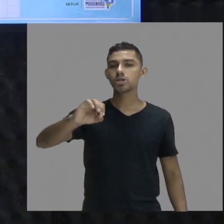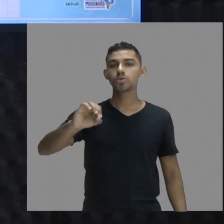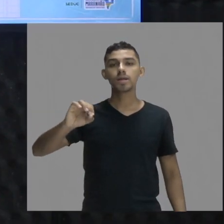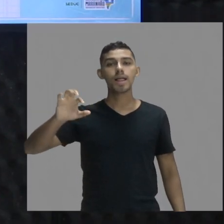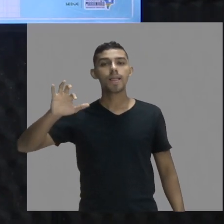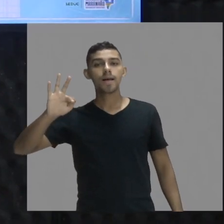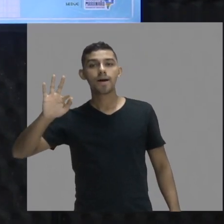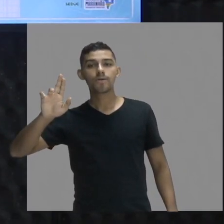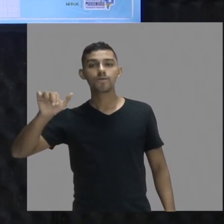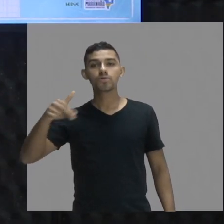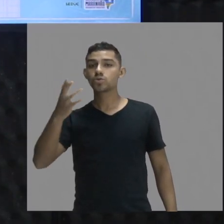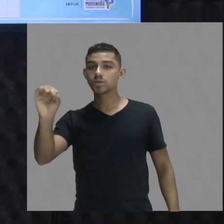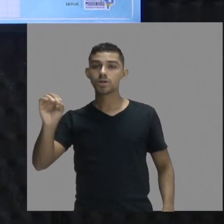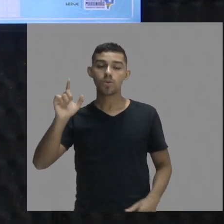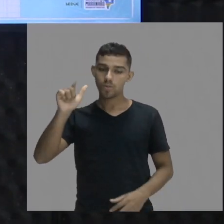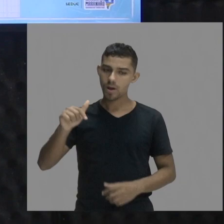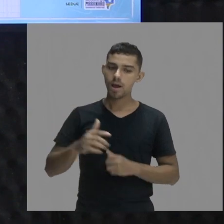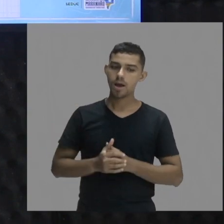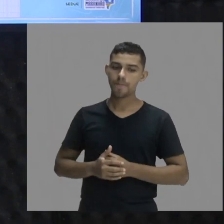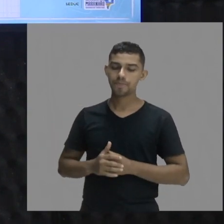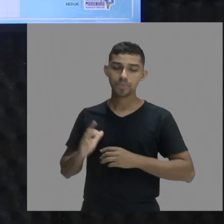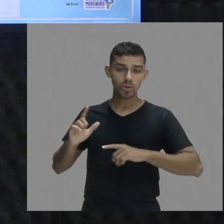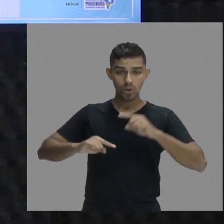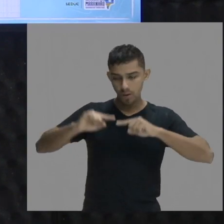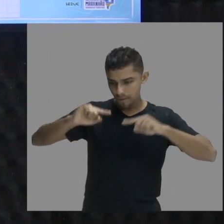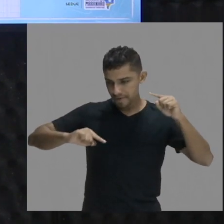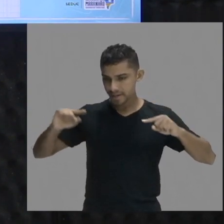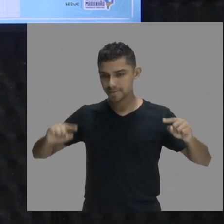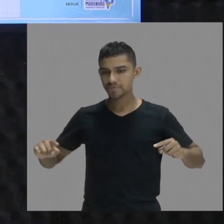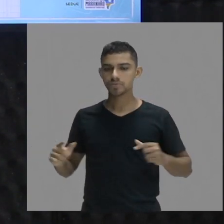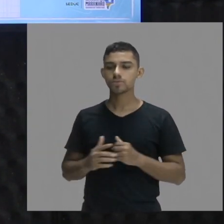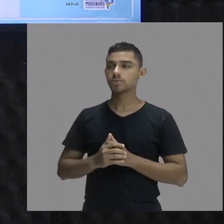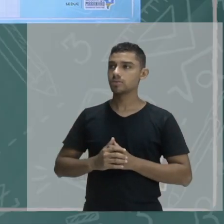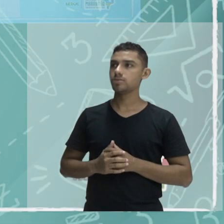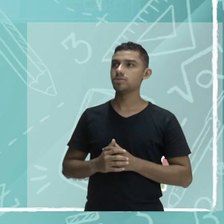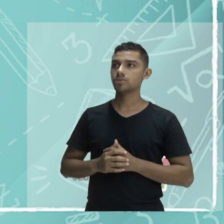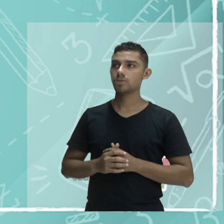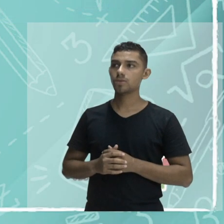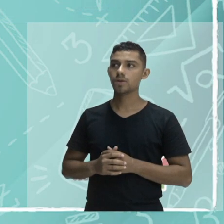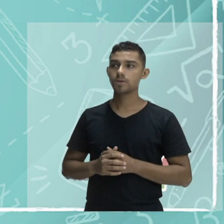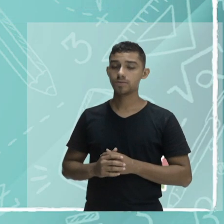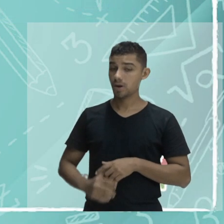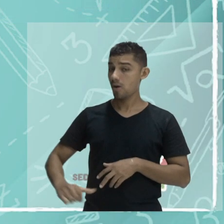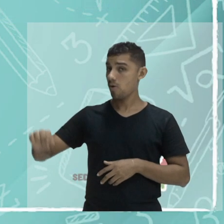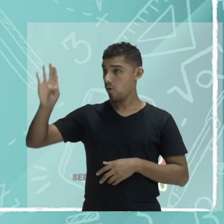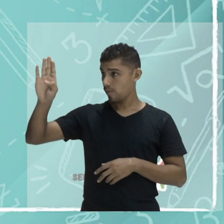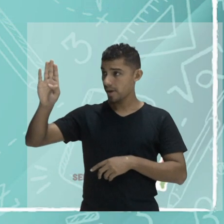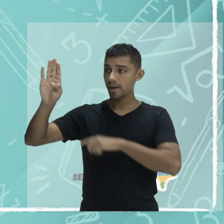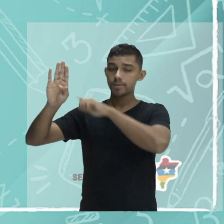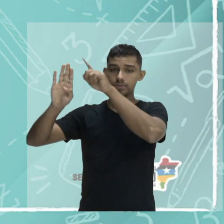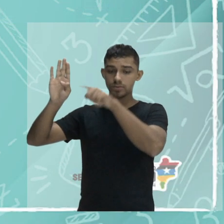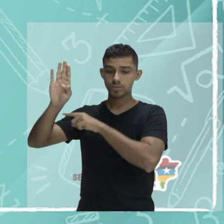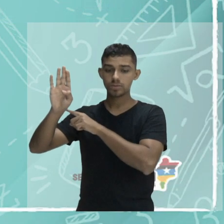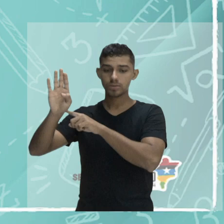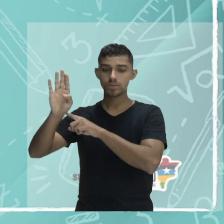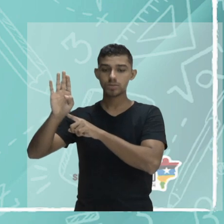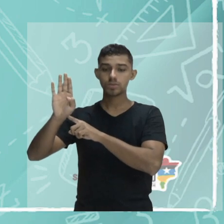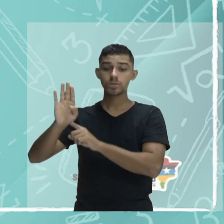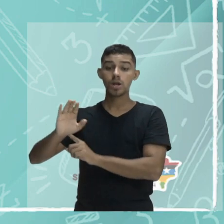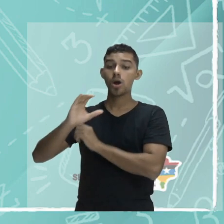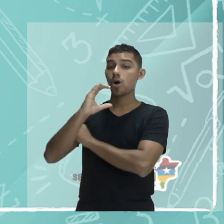conjunto A é o meu domínio, é o conjunto das variáveis independentes. O meu conjunto B é chamado